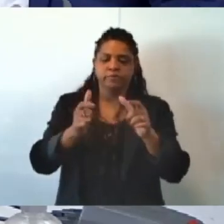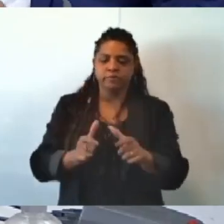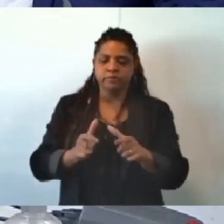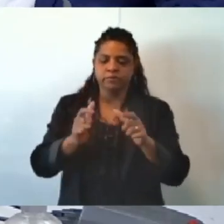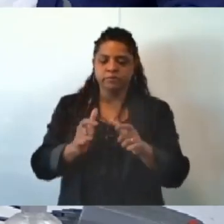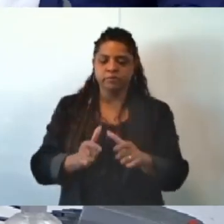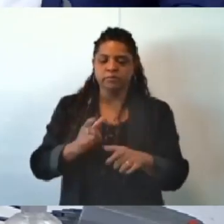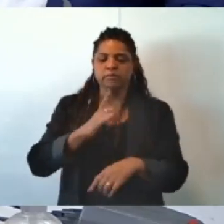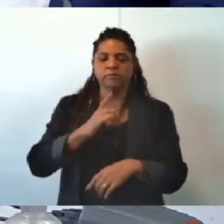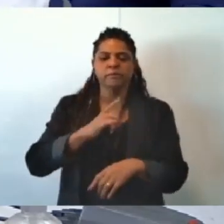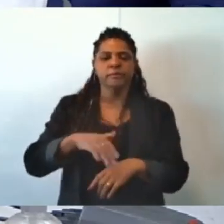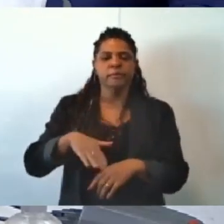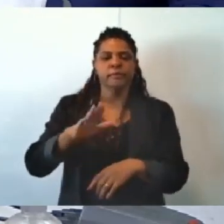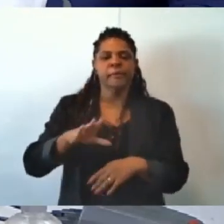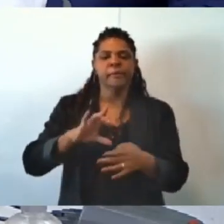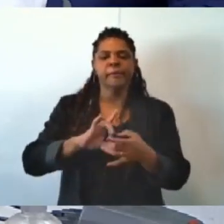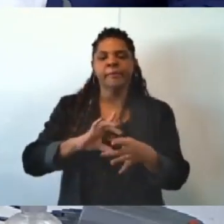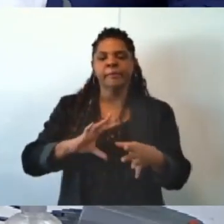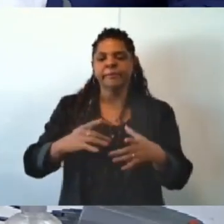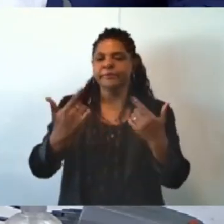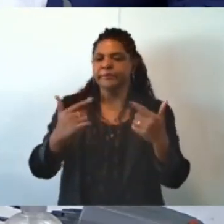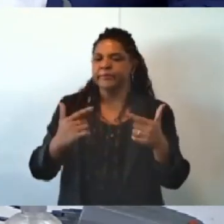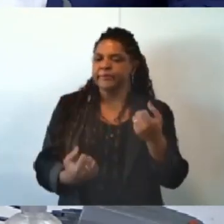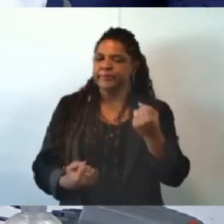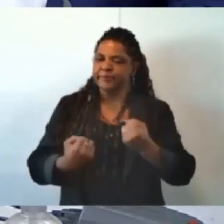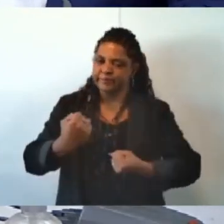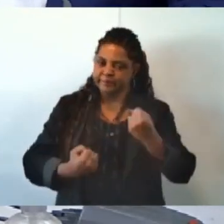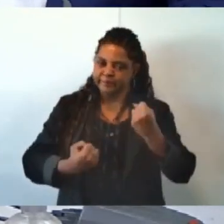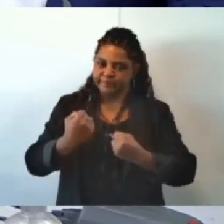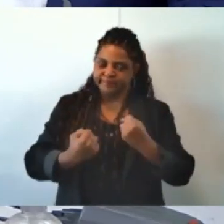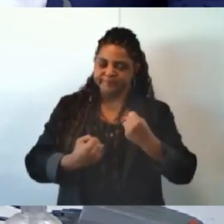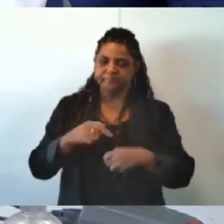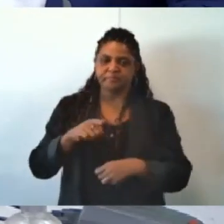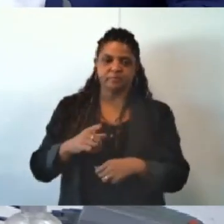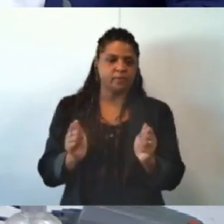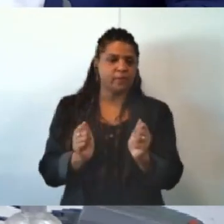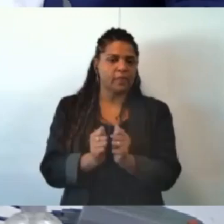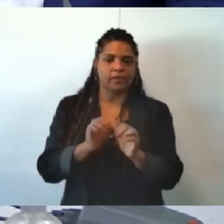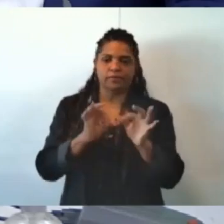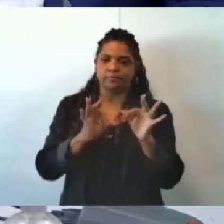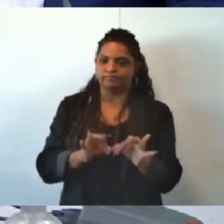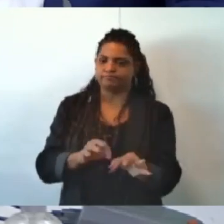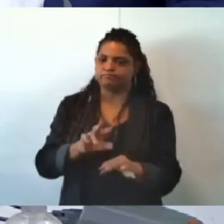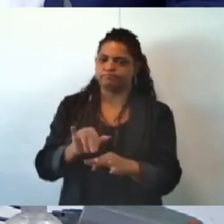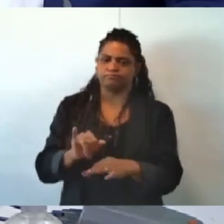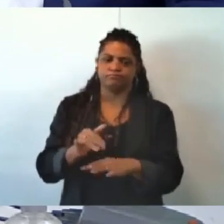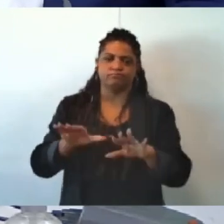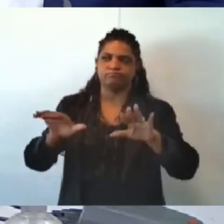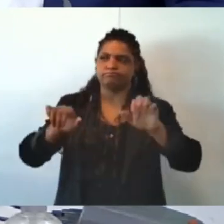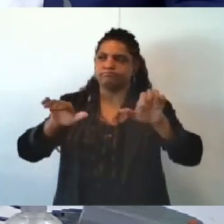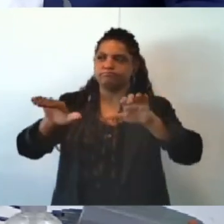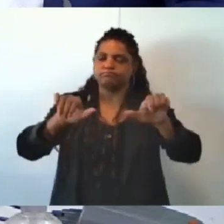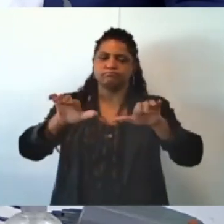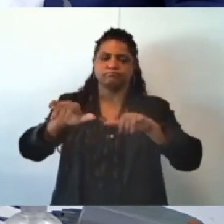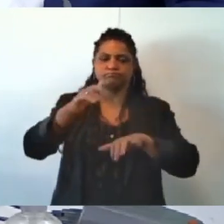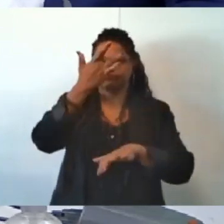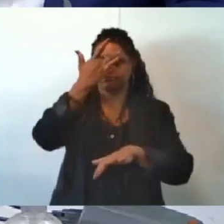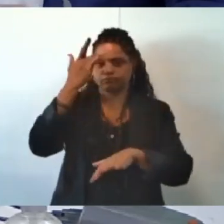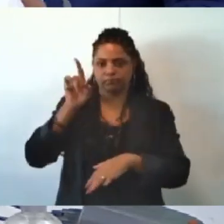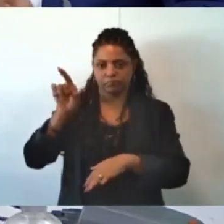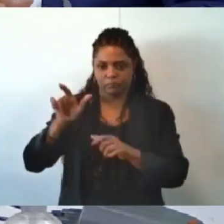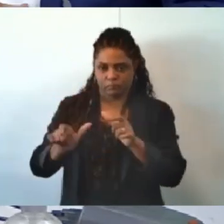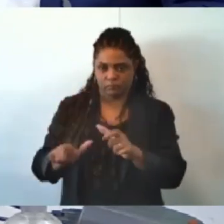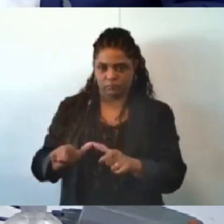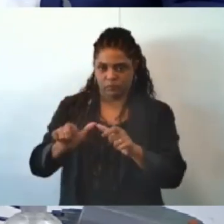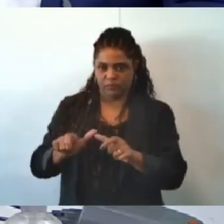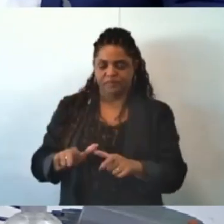de veículos. Né, isso, com certeza, vai atrair mais a presença de pessoas para o local. Uma das coisas que eu fui